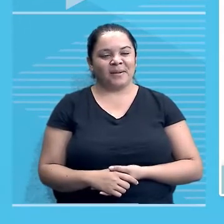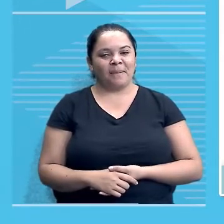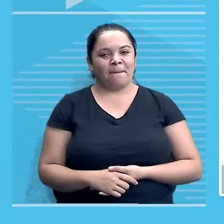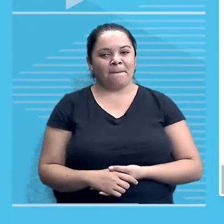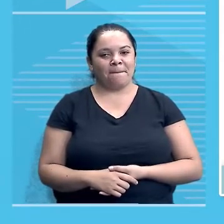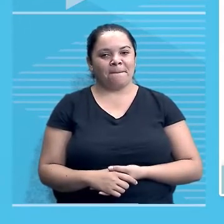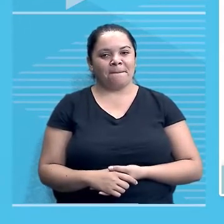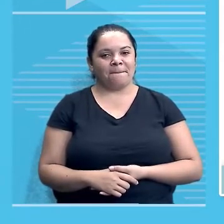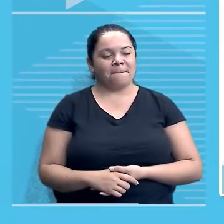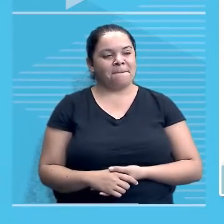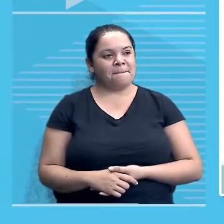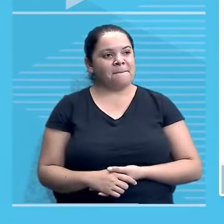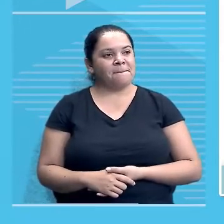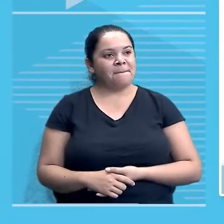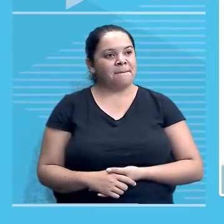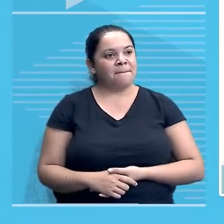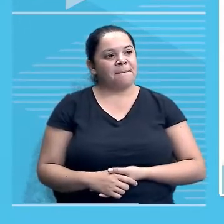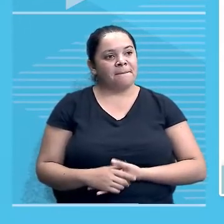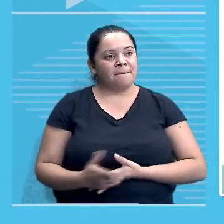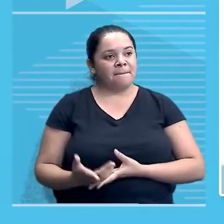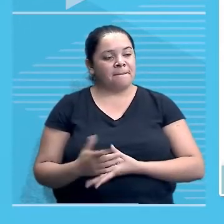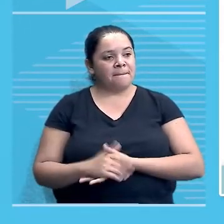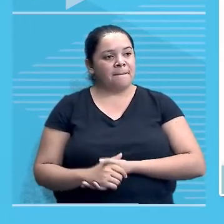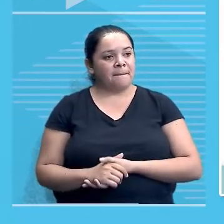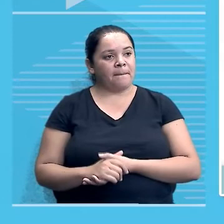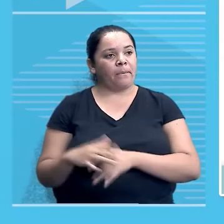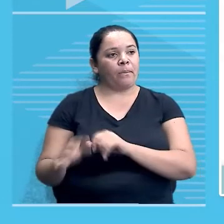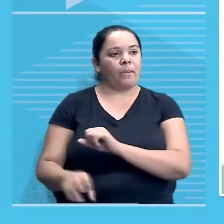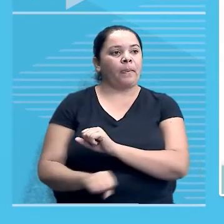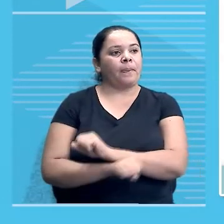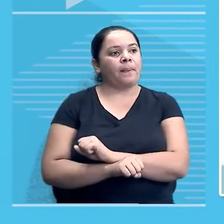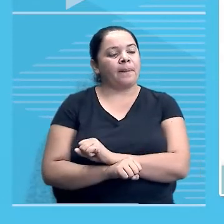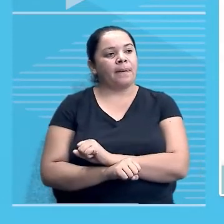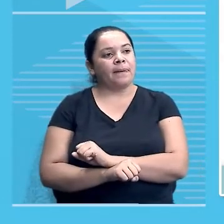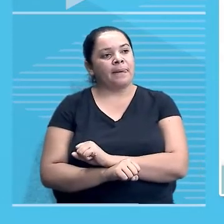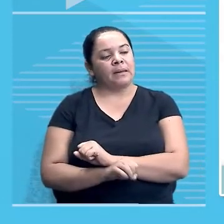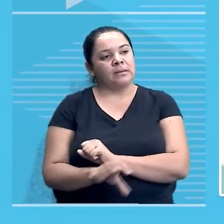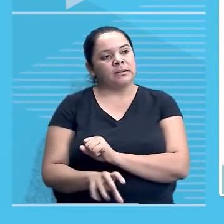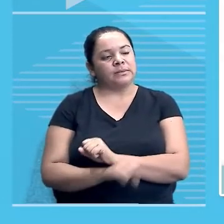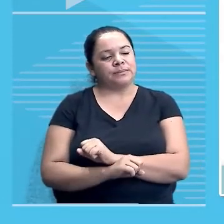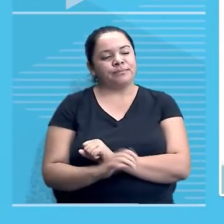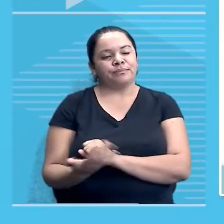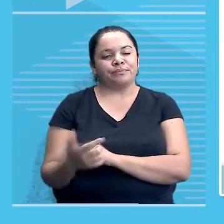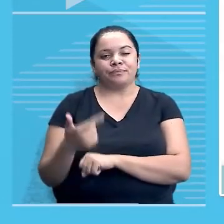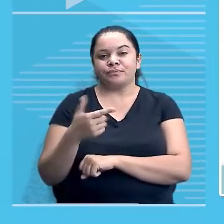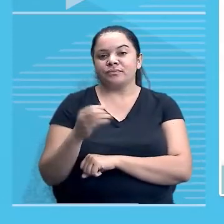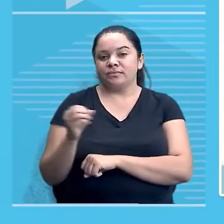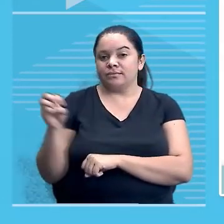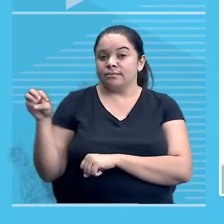recebe calor de uma fonte durante 20 minutos